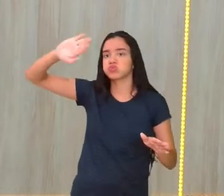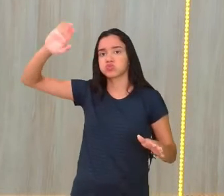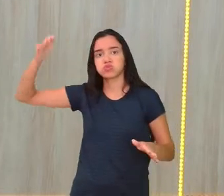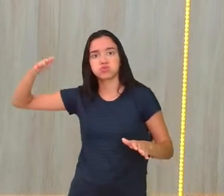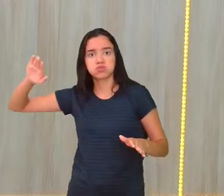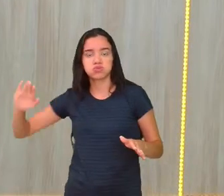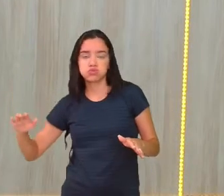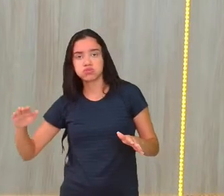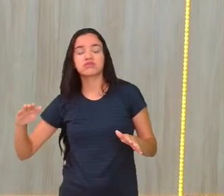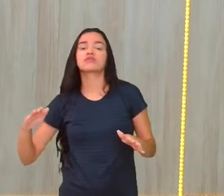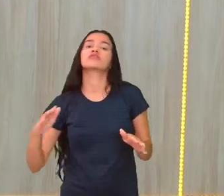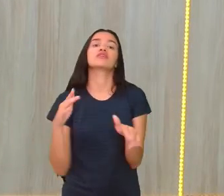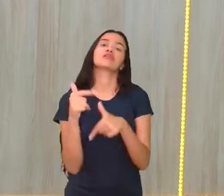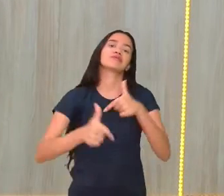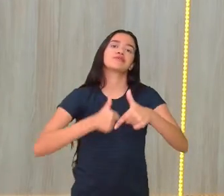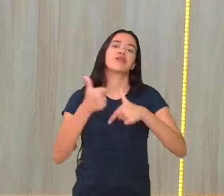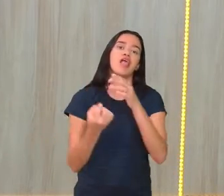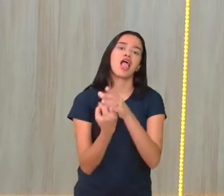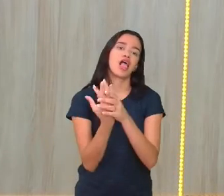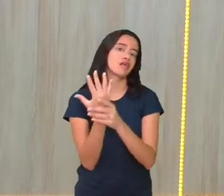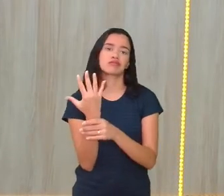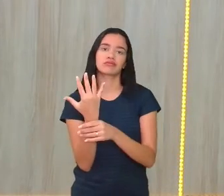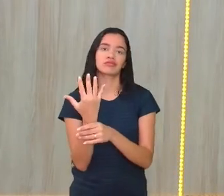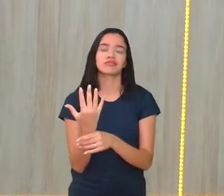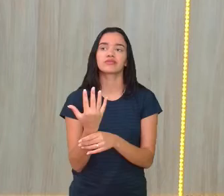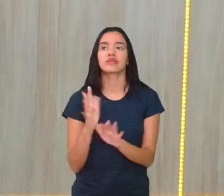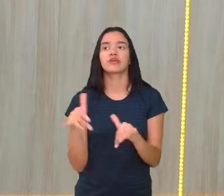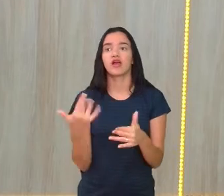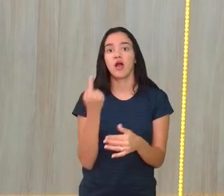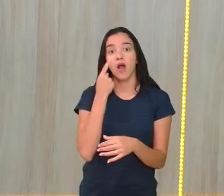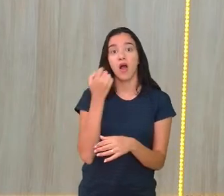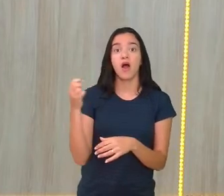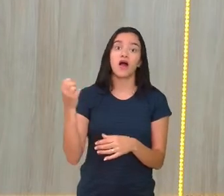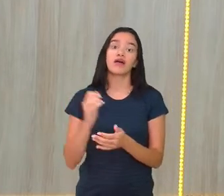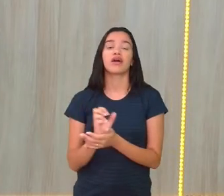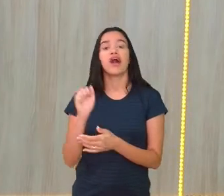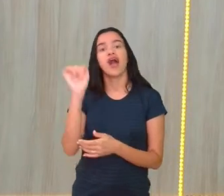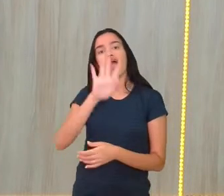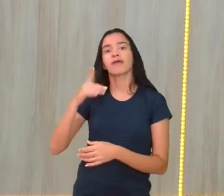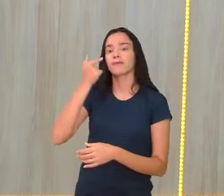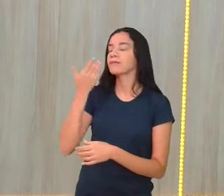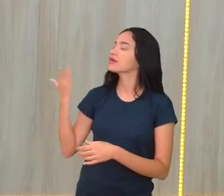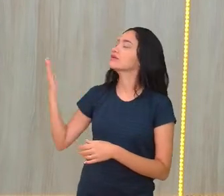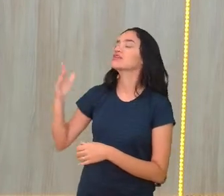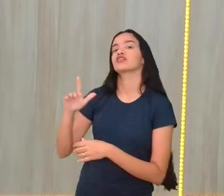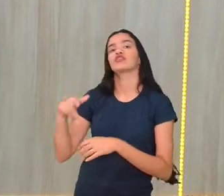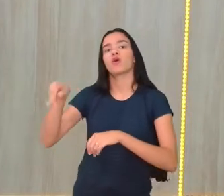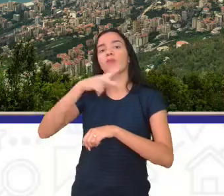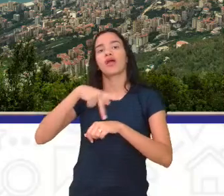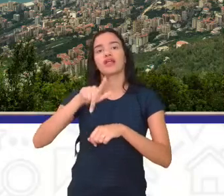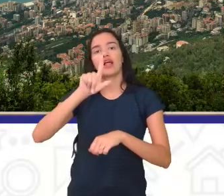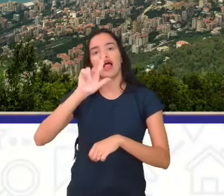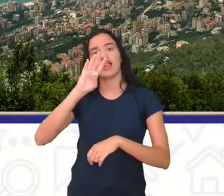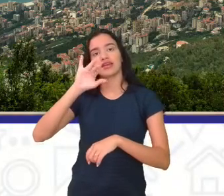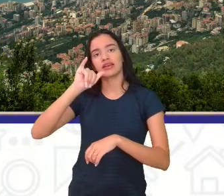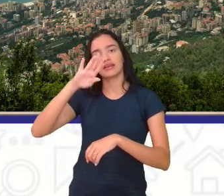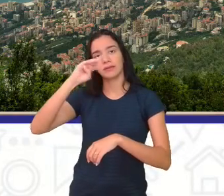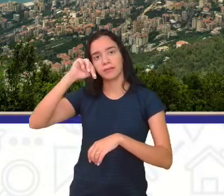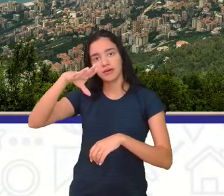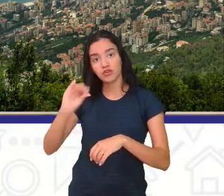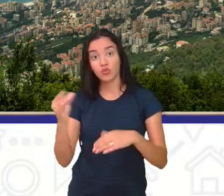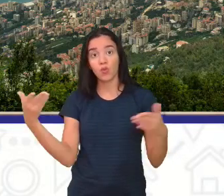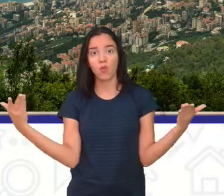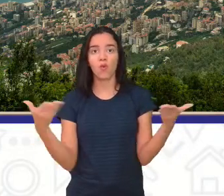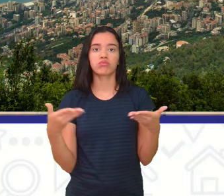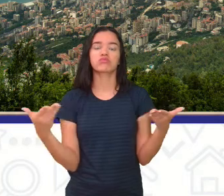favorecia a atividade agrícola. Aqui uma imagem, ó, do Líbano atual. É nesse território aqui, ó, que